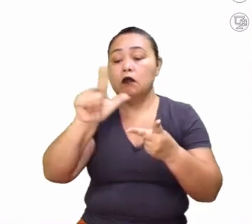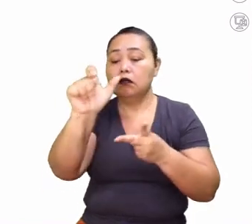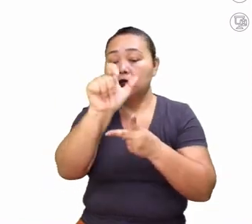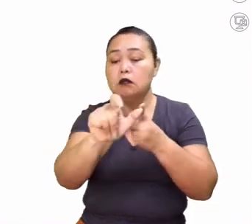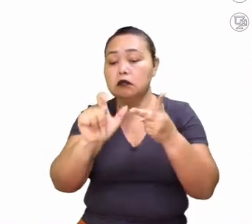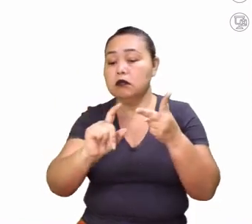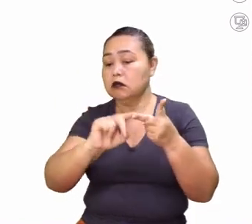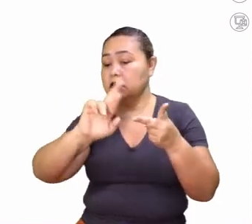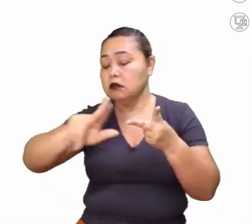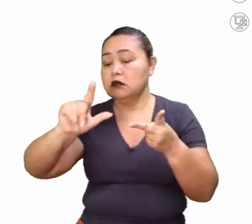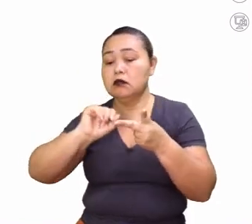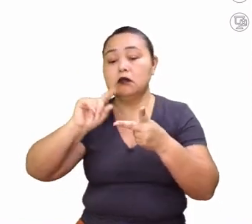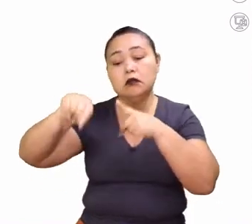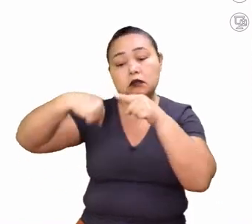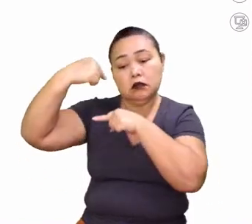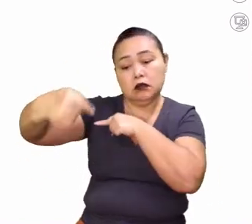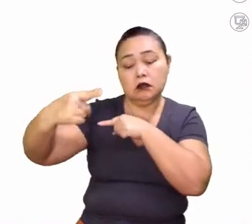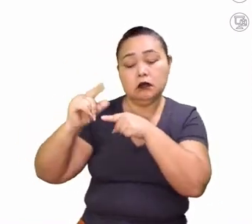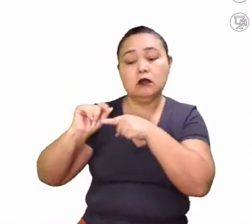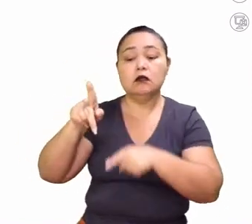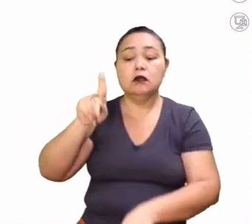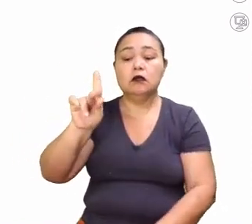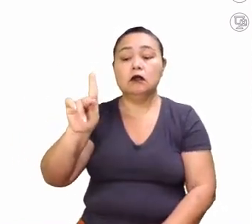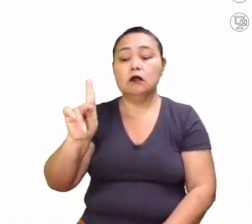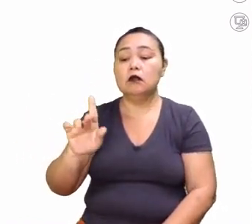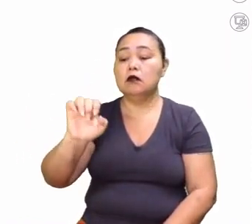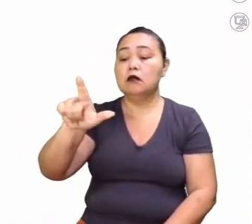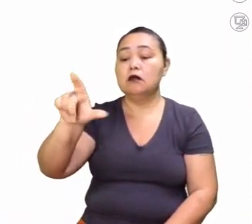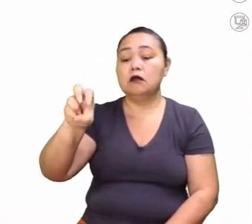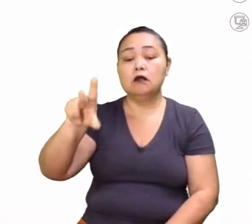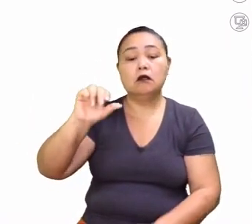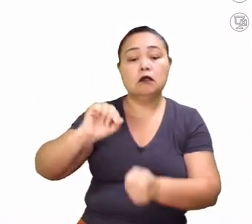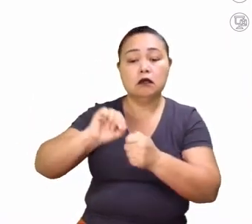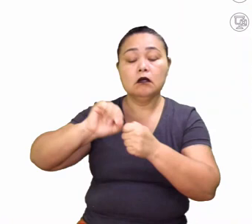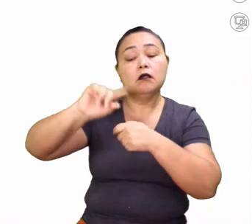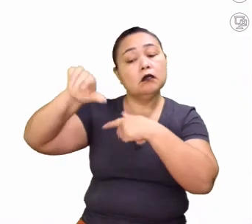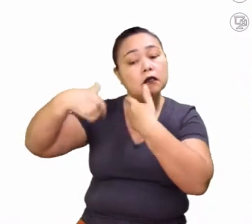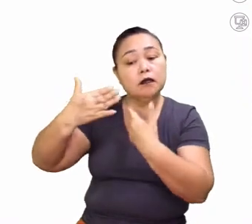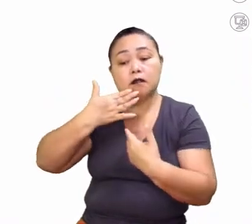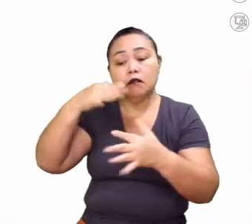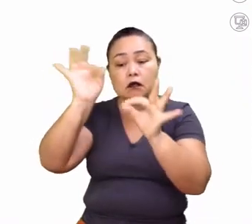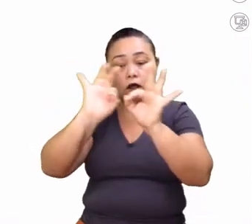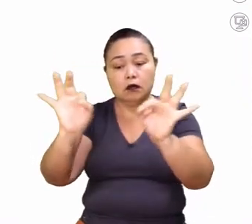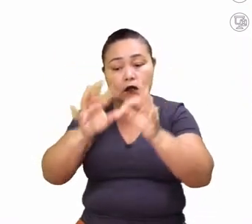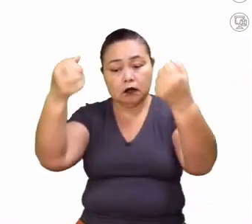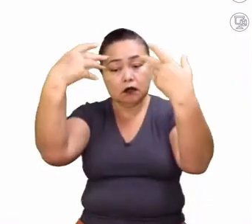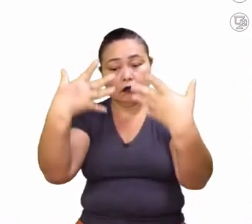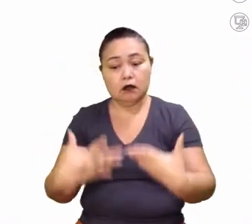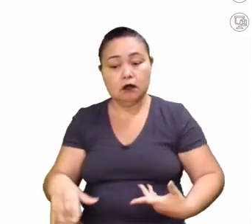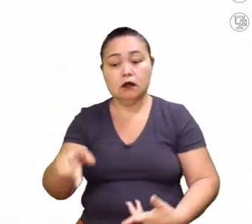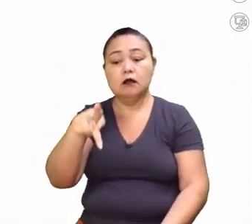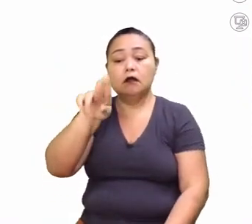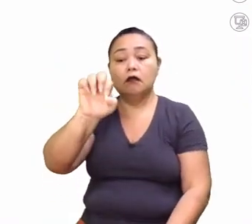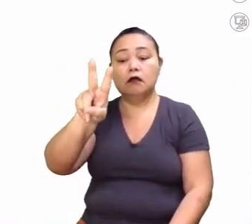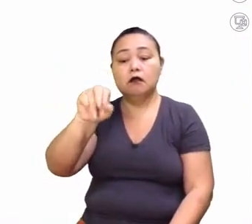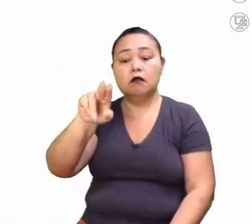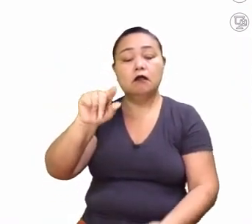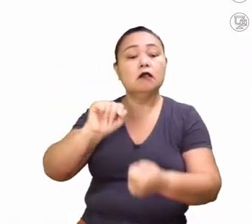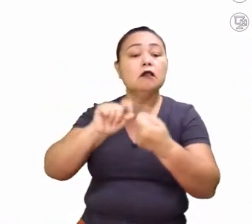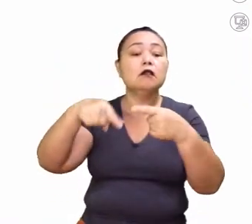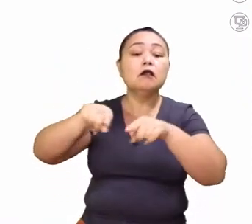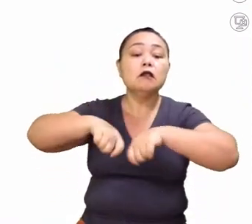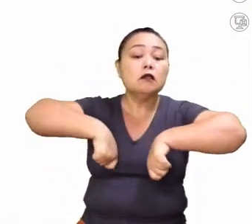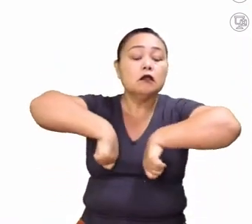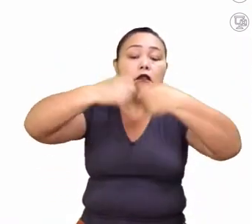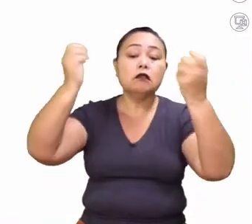moderna inclusive bem depois de kelv Na verdade ele que melhorou o enunciado de kelv é impossível a construção de uma máquina